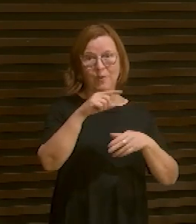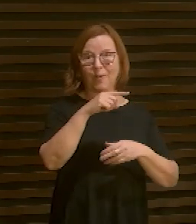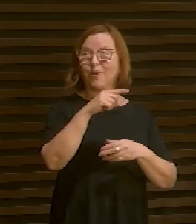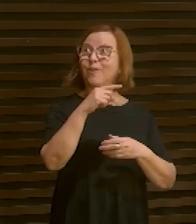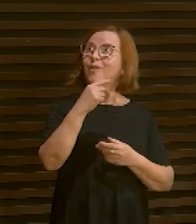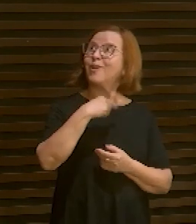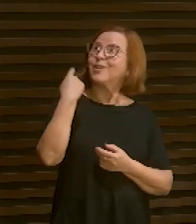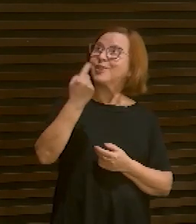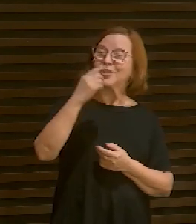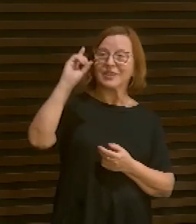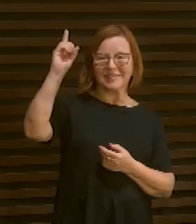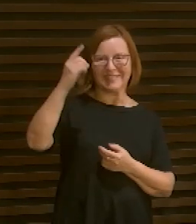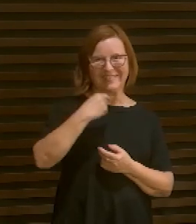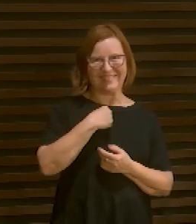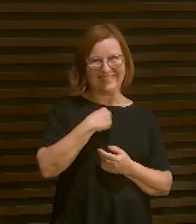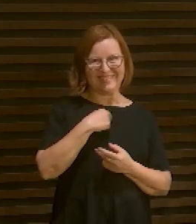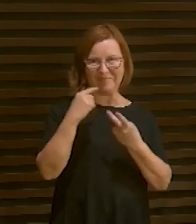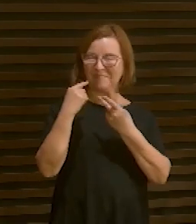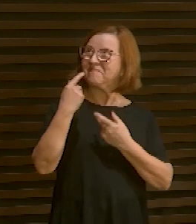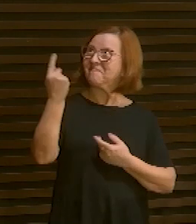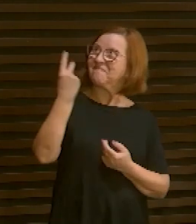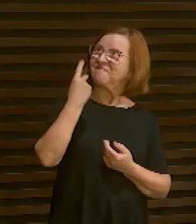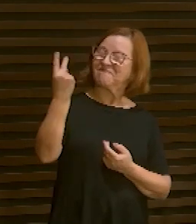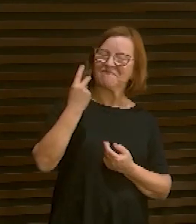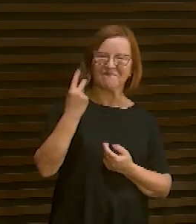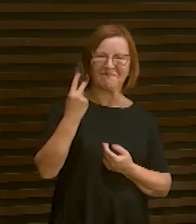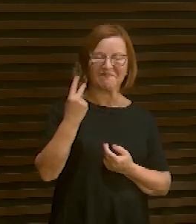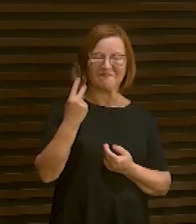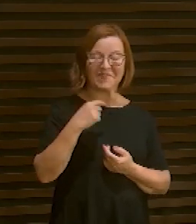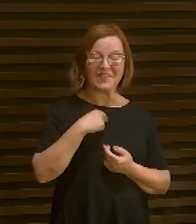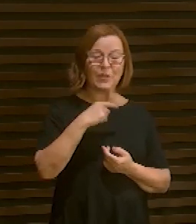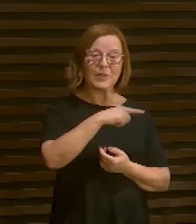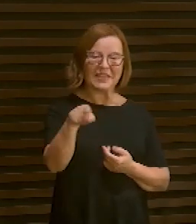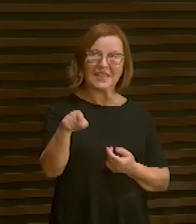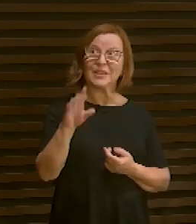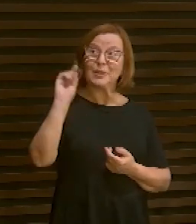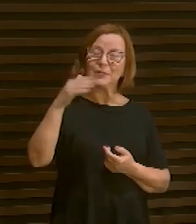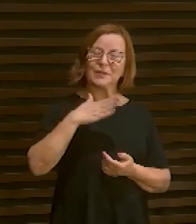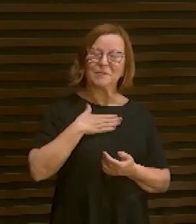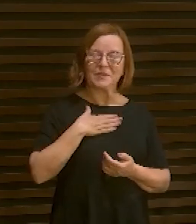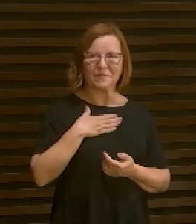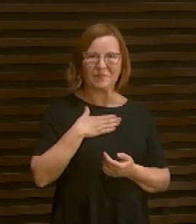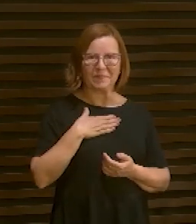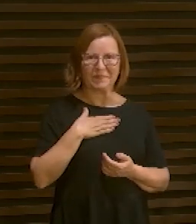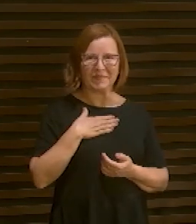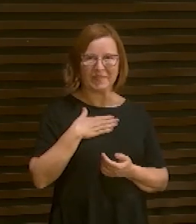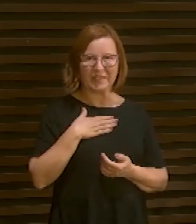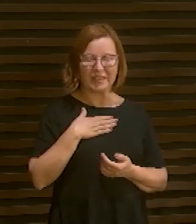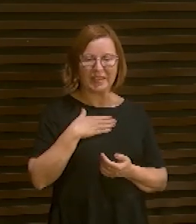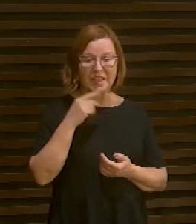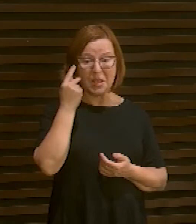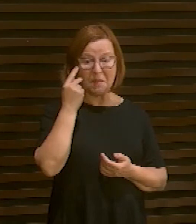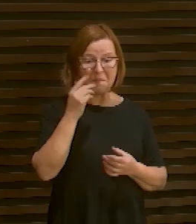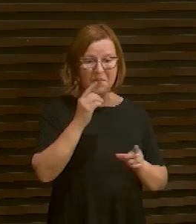somos. Eu neles, tu em mim, a fim de que sejam